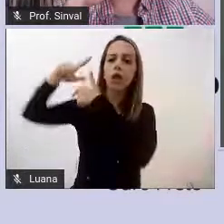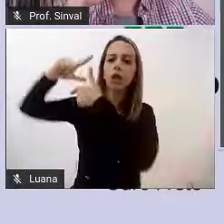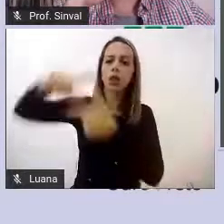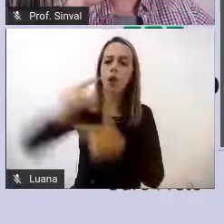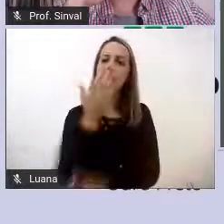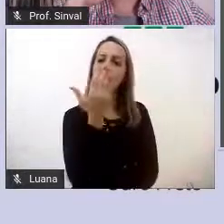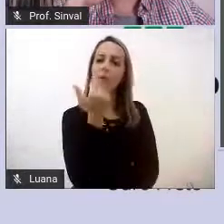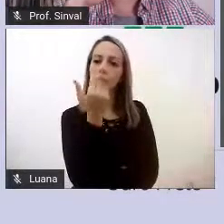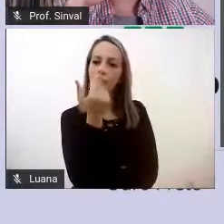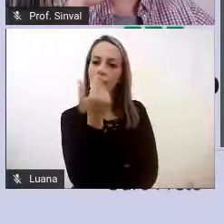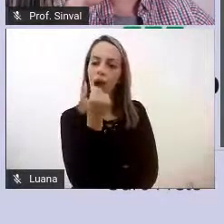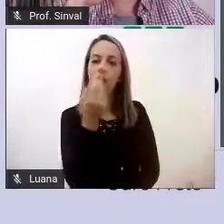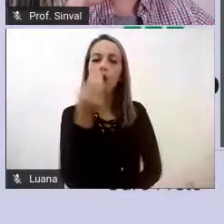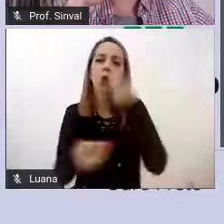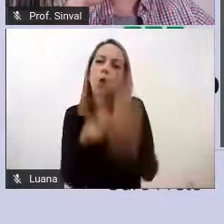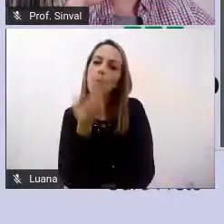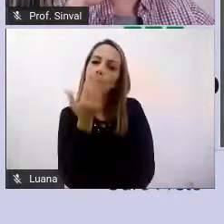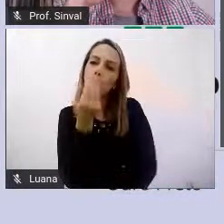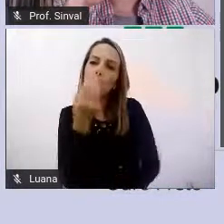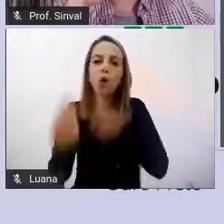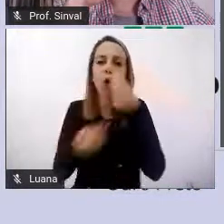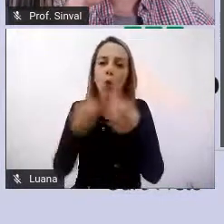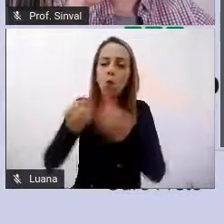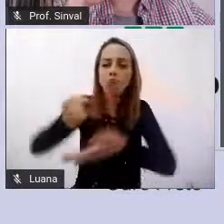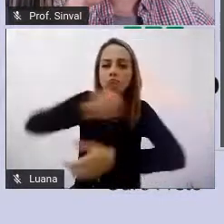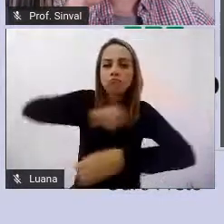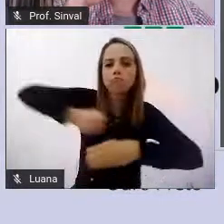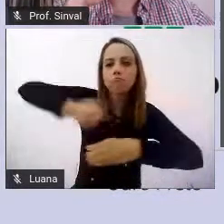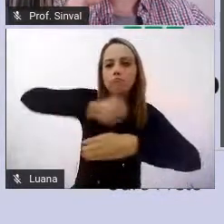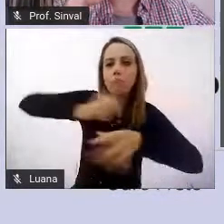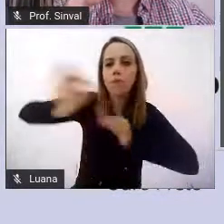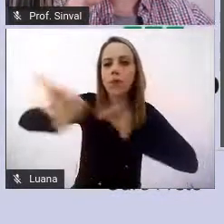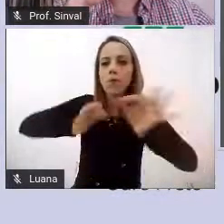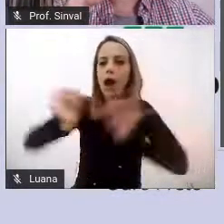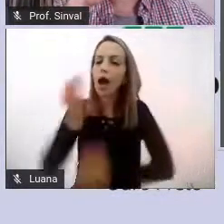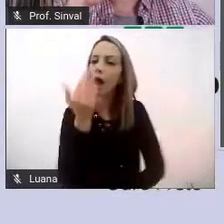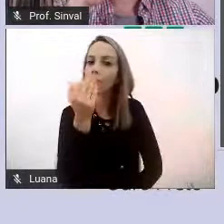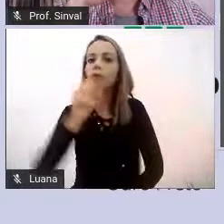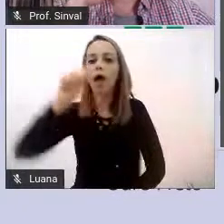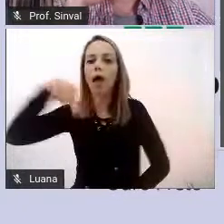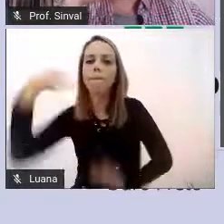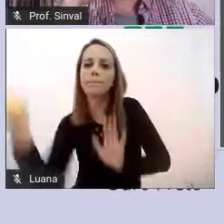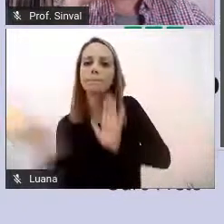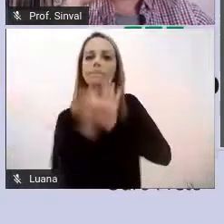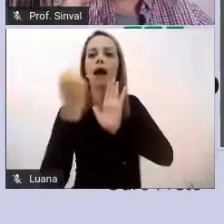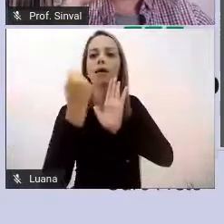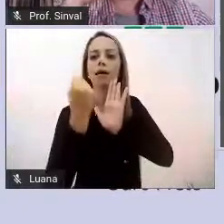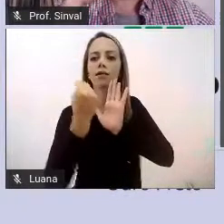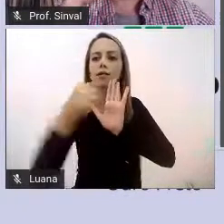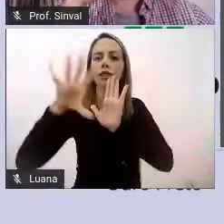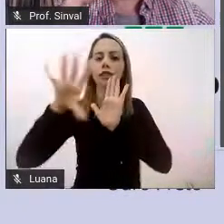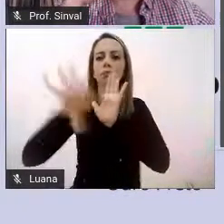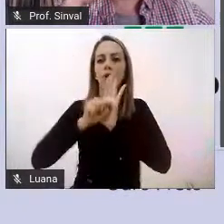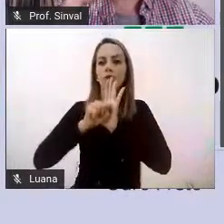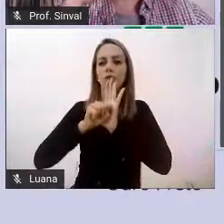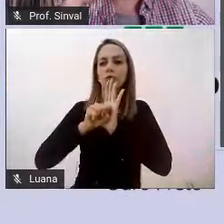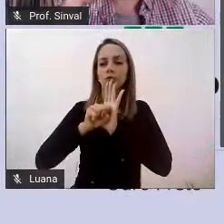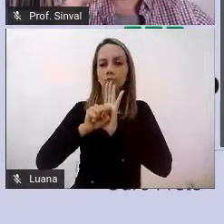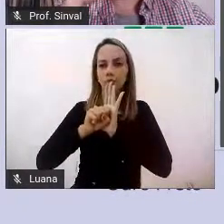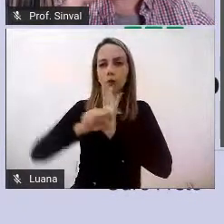comer, a forma de preparar alimentos, como marcas simbólicas de definição de lugares